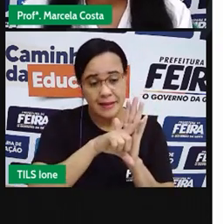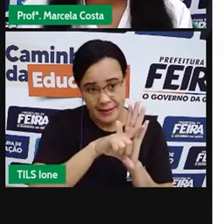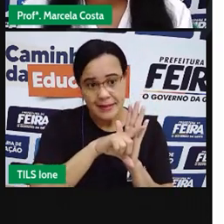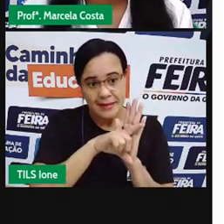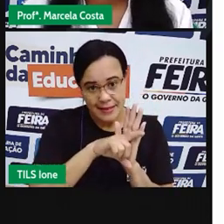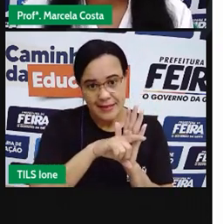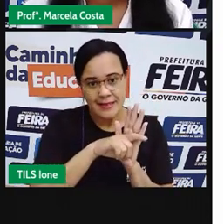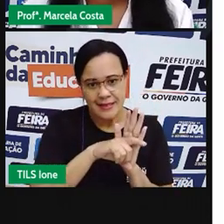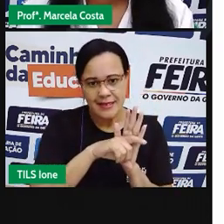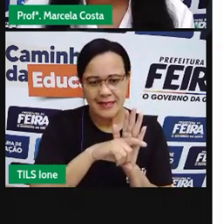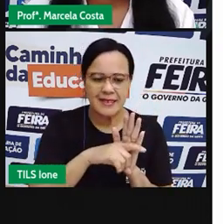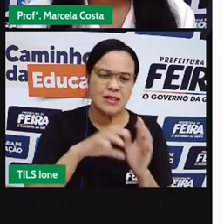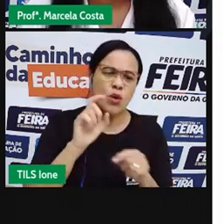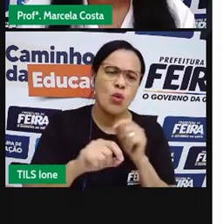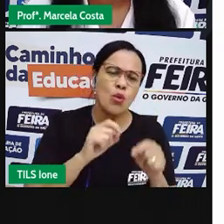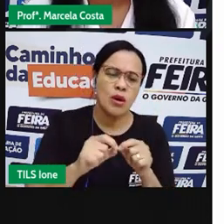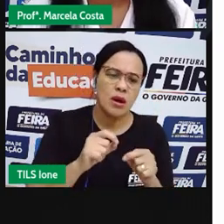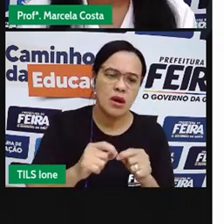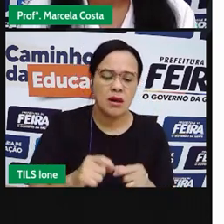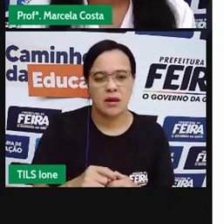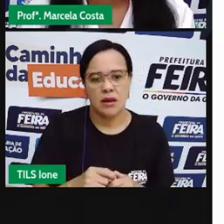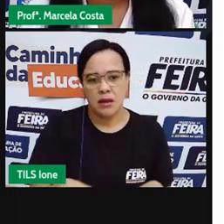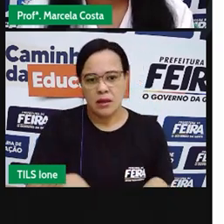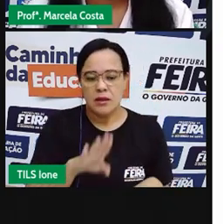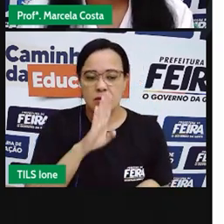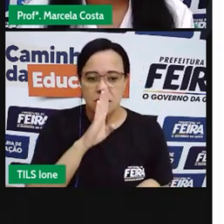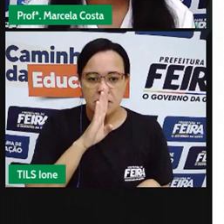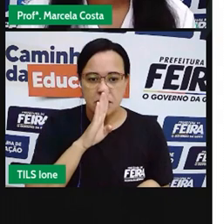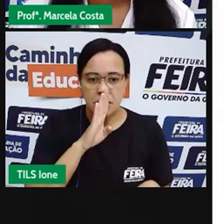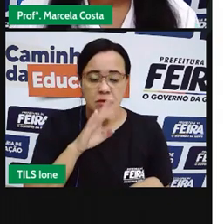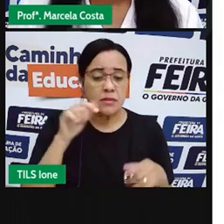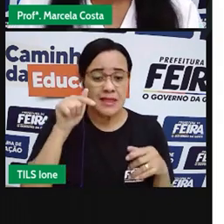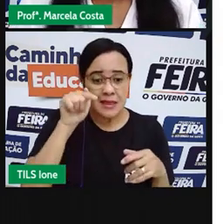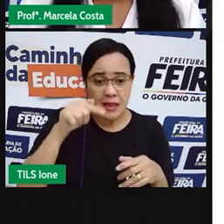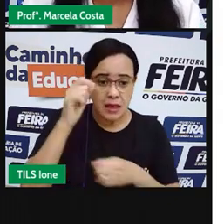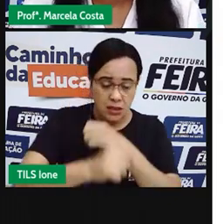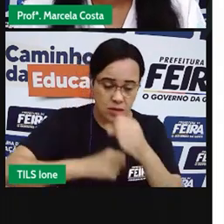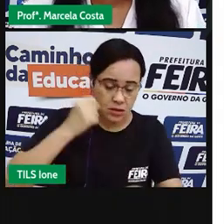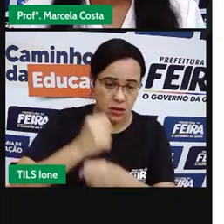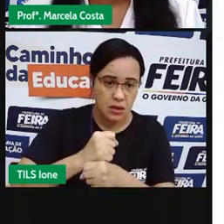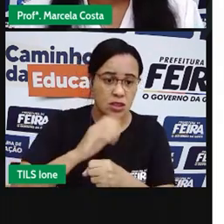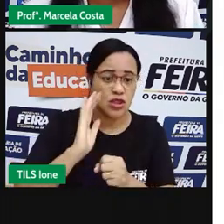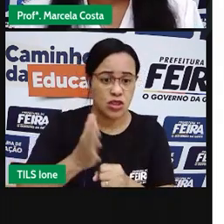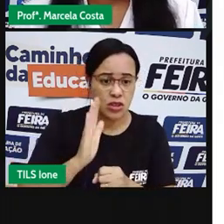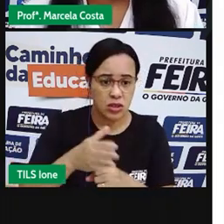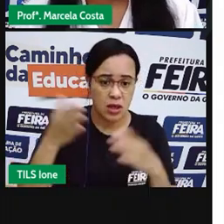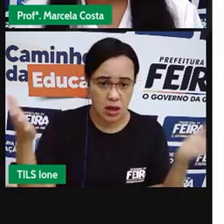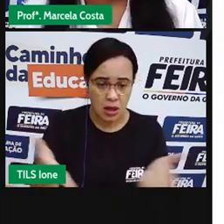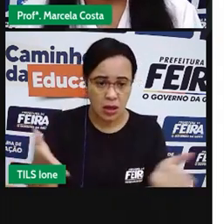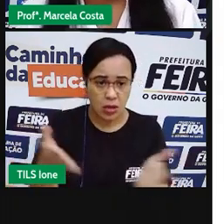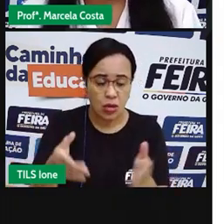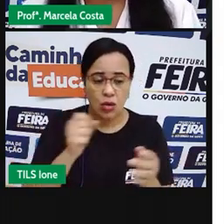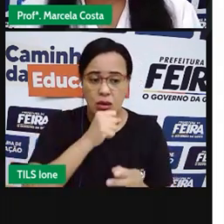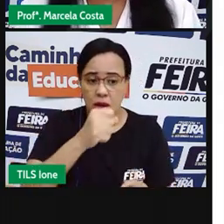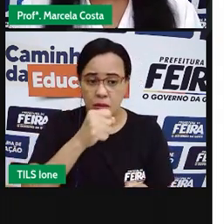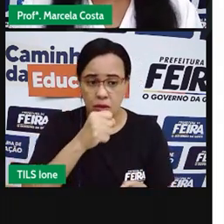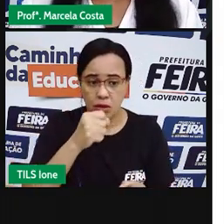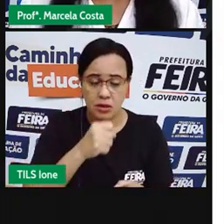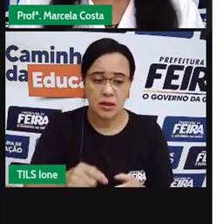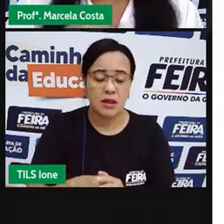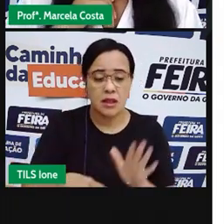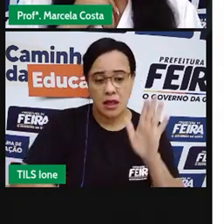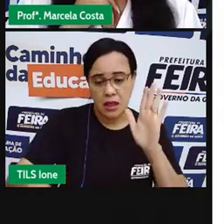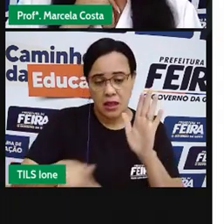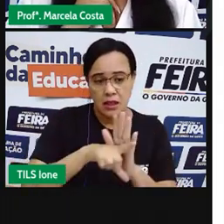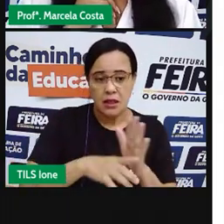feita de Santana. É uma lei que completou 7 anos. A gente vai ver, criançada, que a lei do silêncio